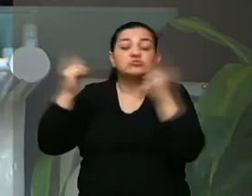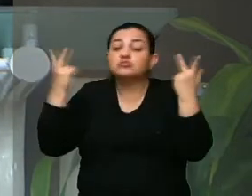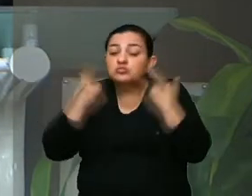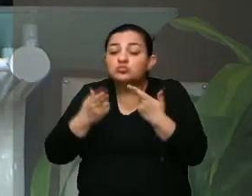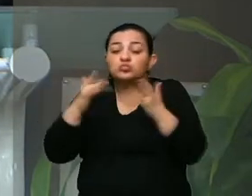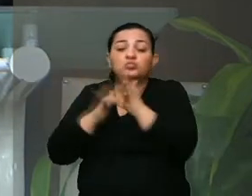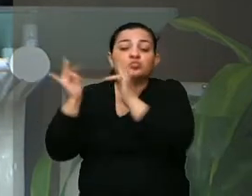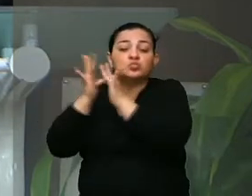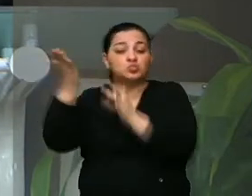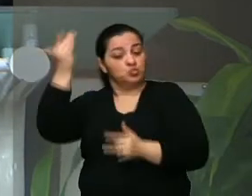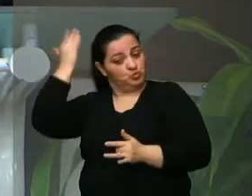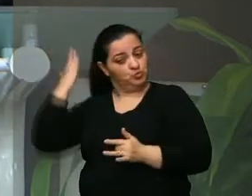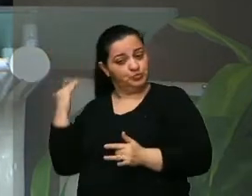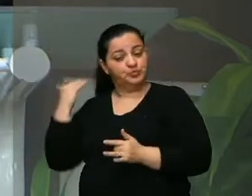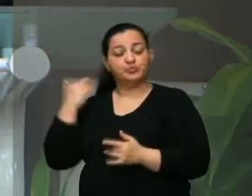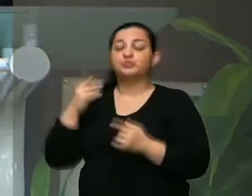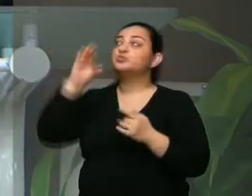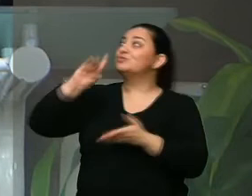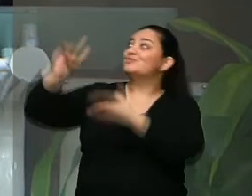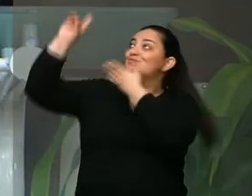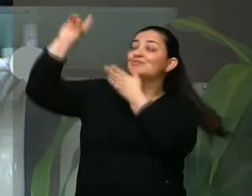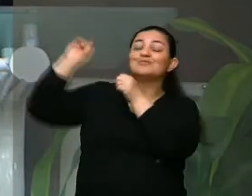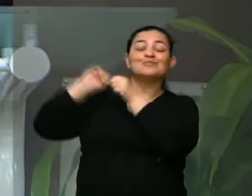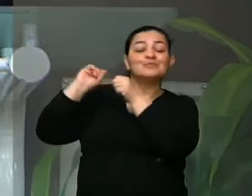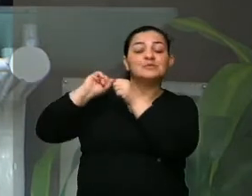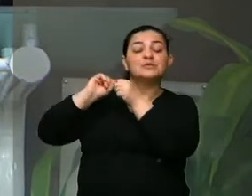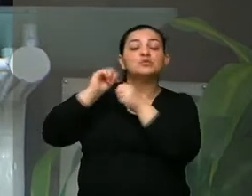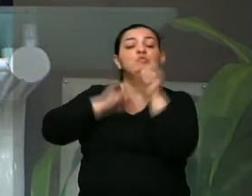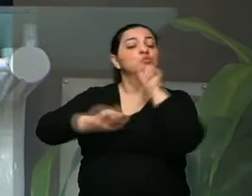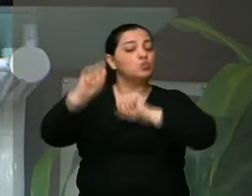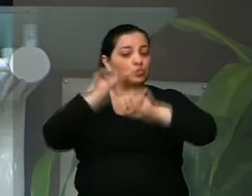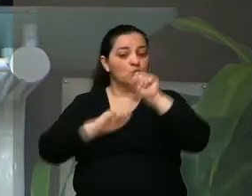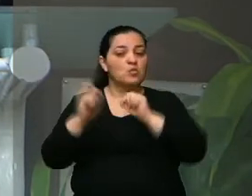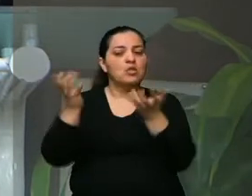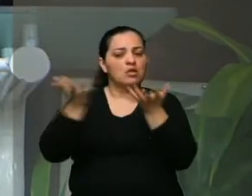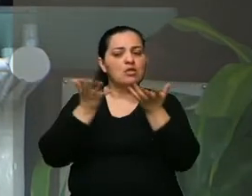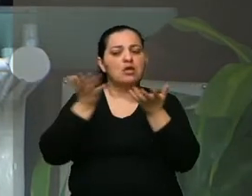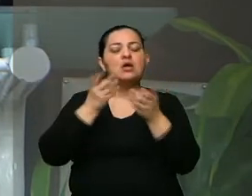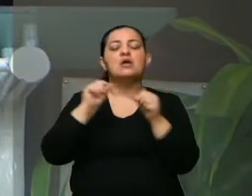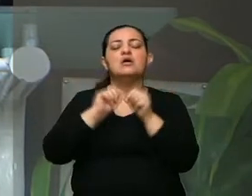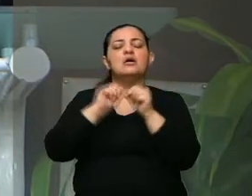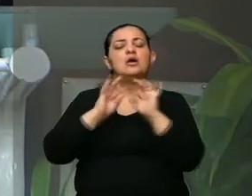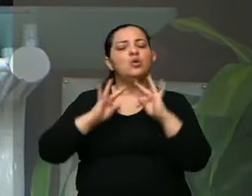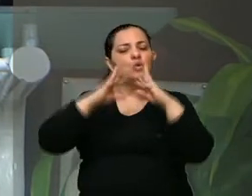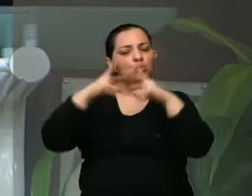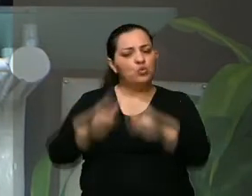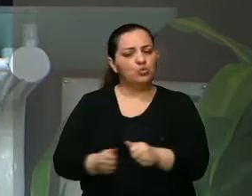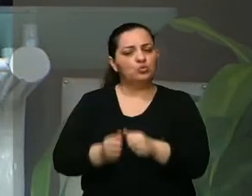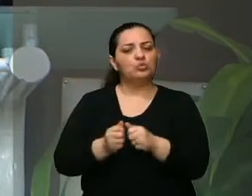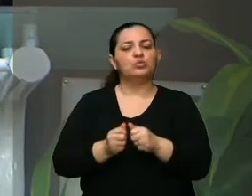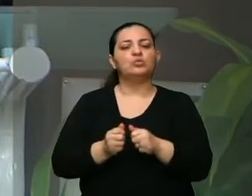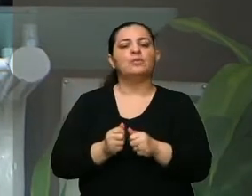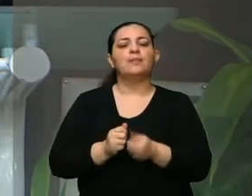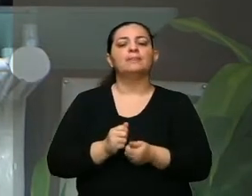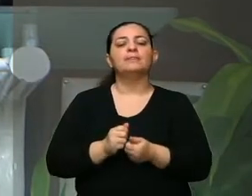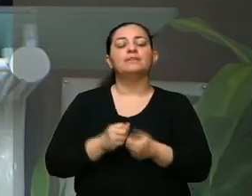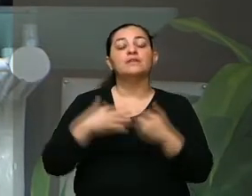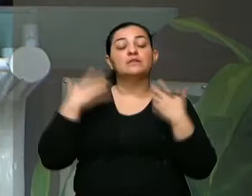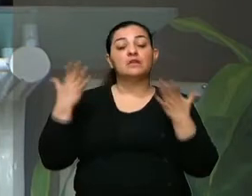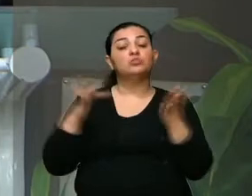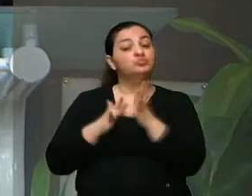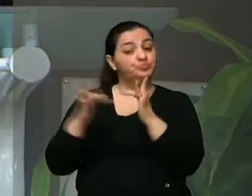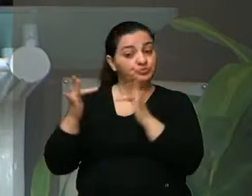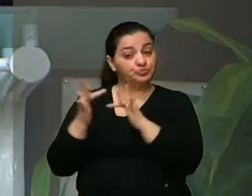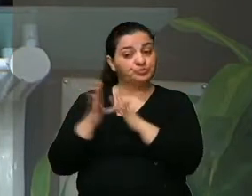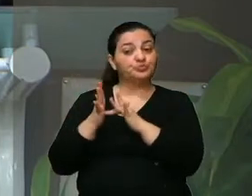com jesus ele estava exatamente o que ele requereu que eles fizessem ele jesus